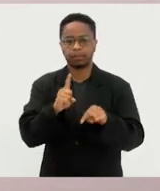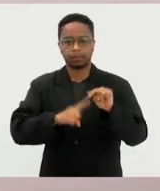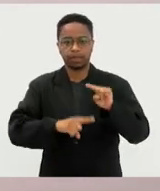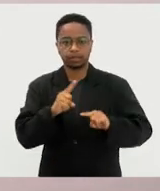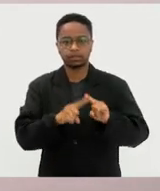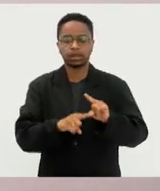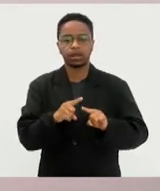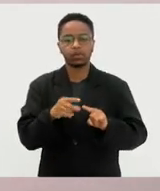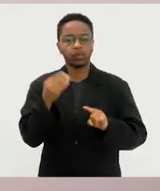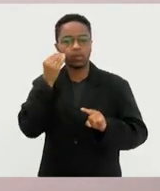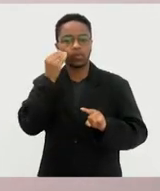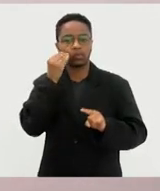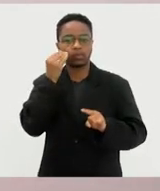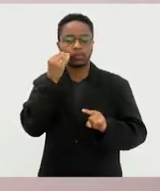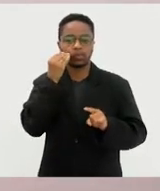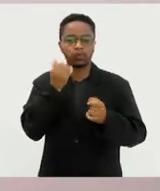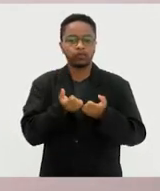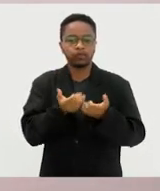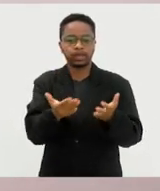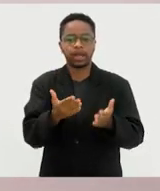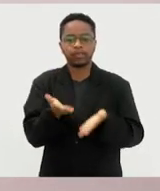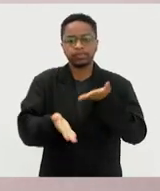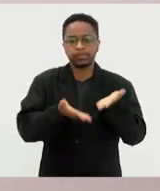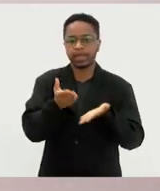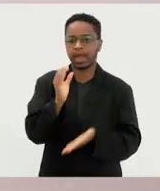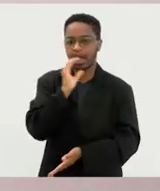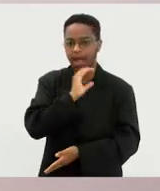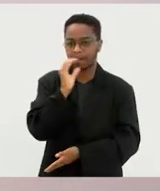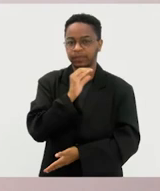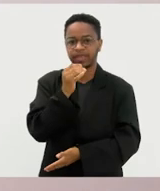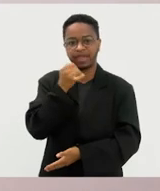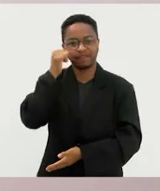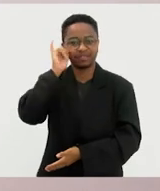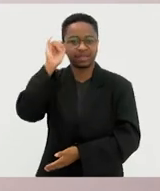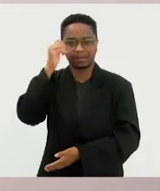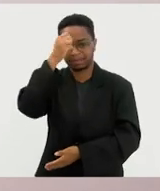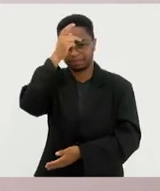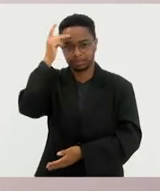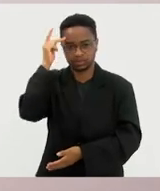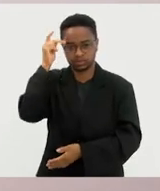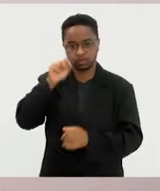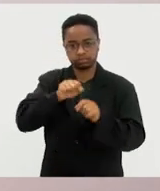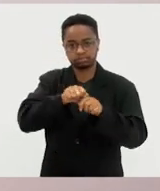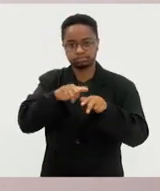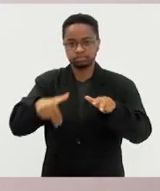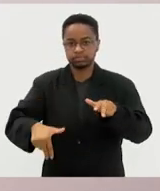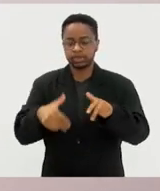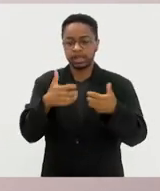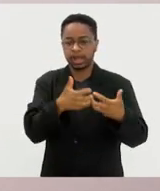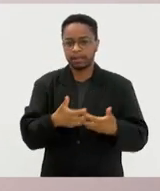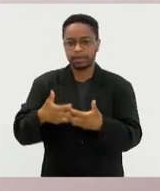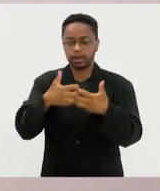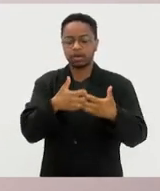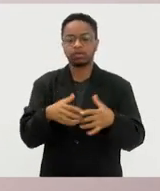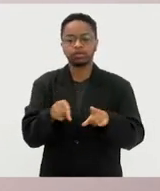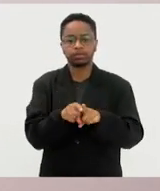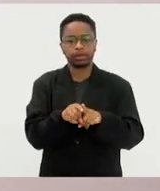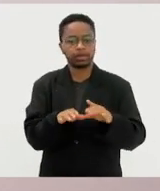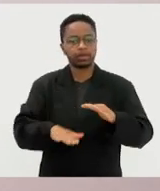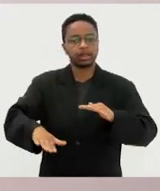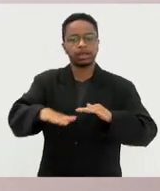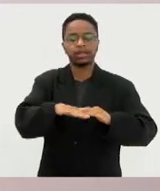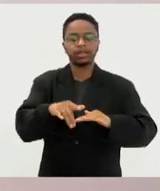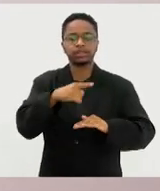o atendimento mais rápido, para que a pessoa não possa descer de caminhões, o pátio tenha um pavimento suficiente ali